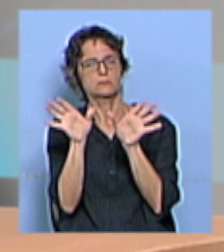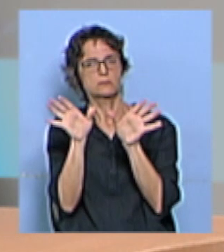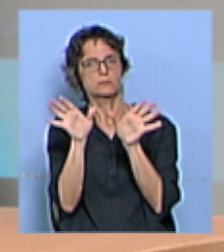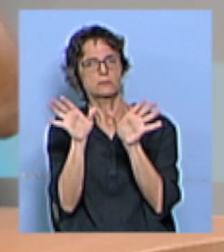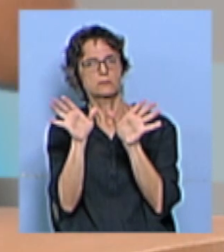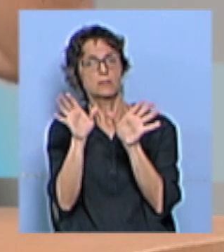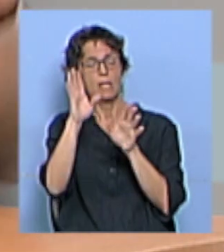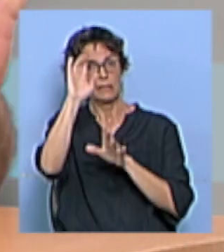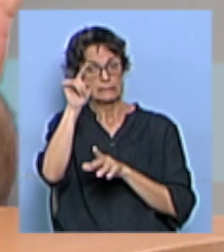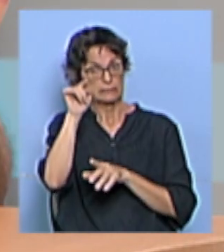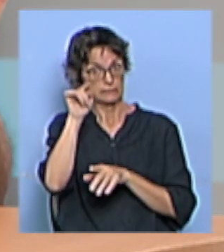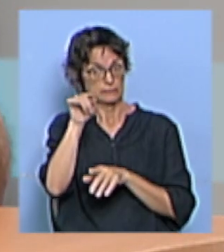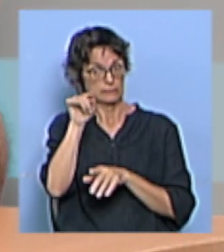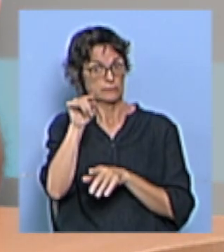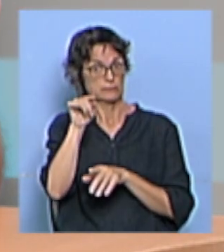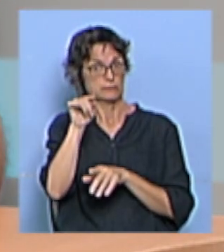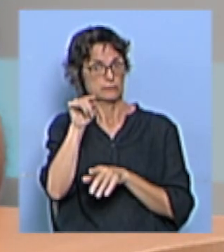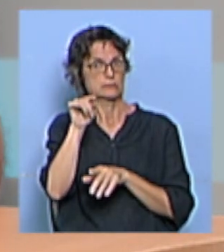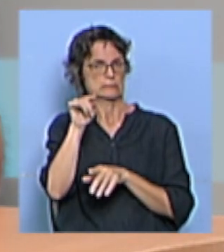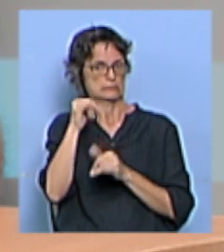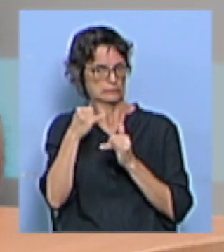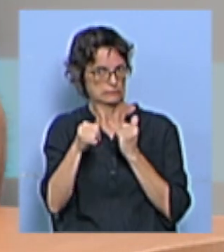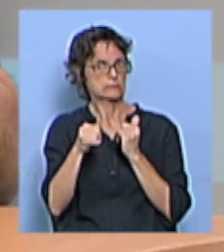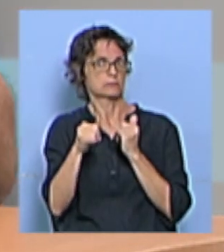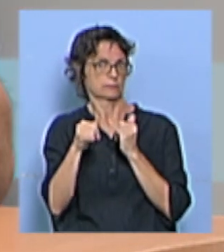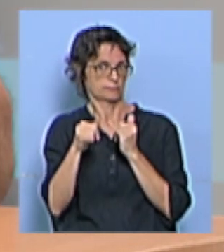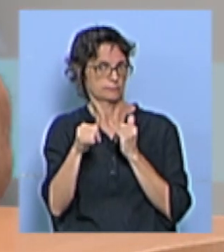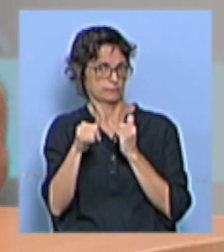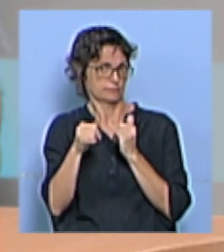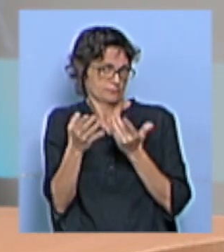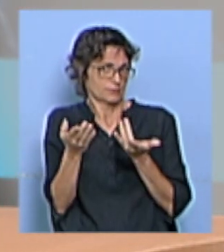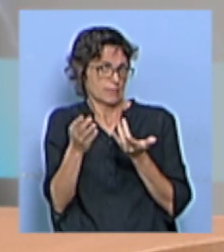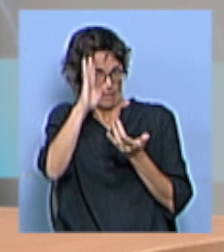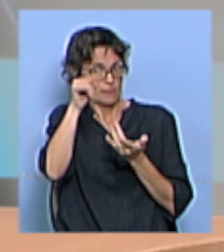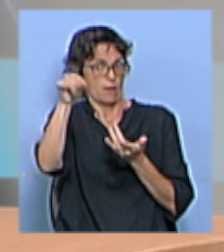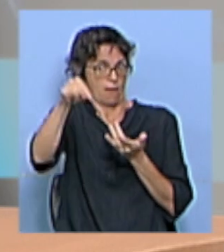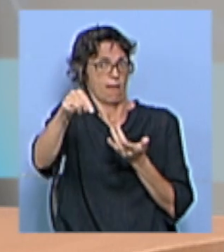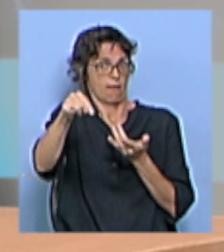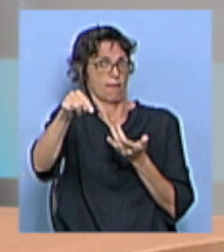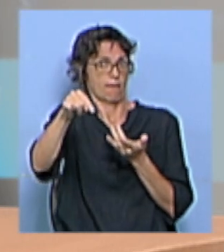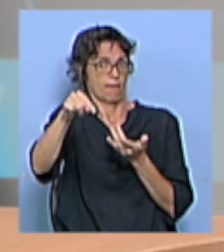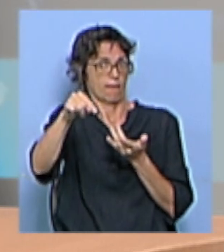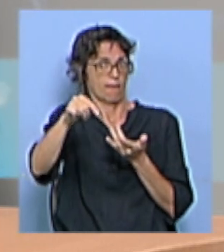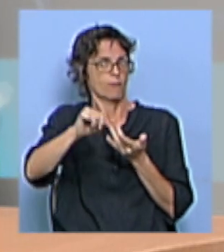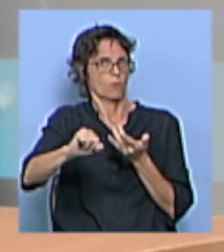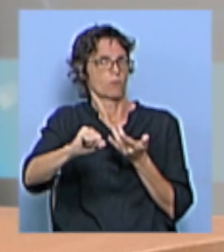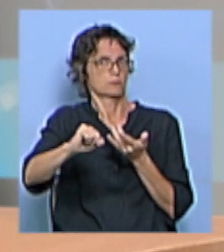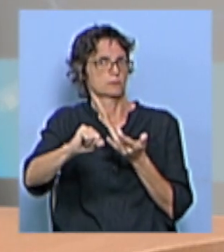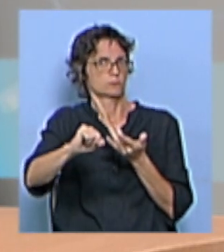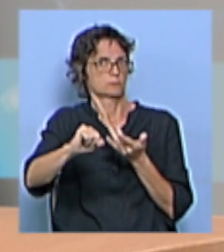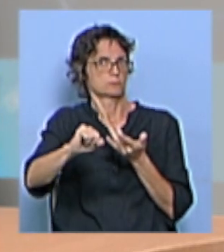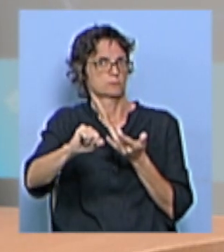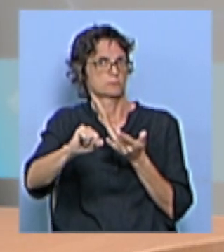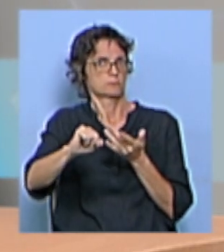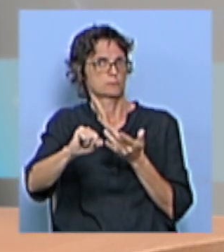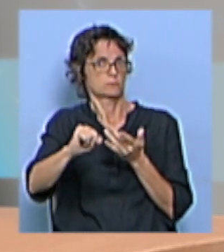meter-se na boca do lobo. Porque eles sabiam da oposição que já havia contra Jesus e,